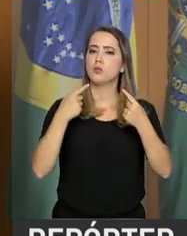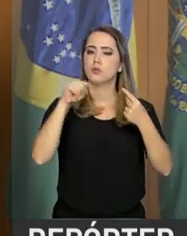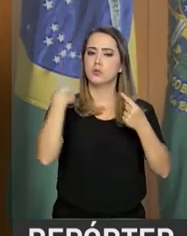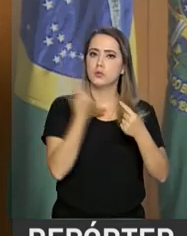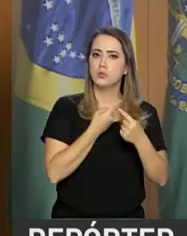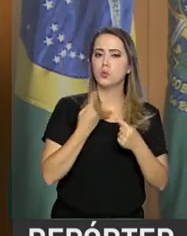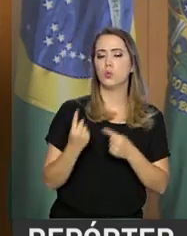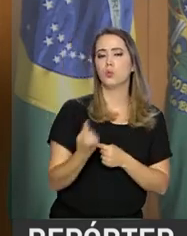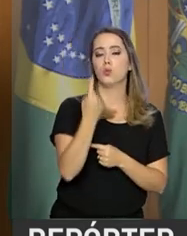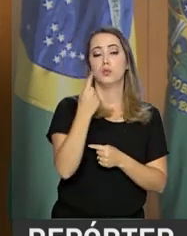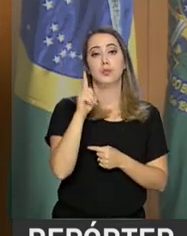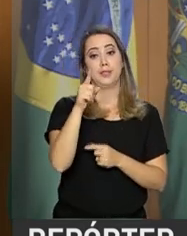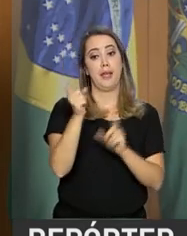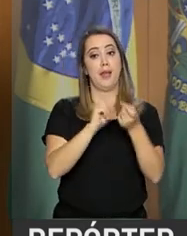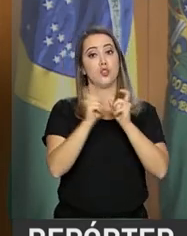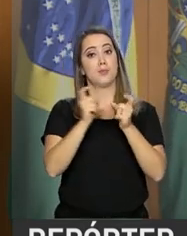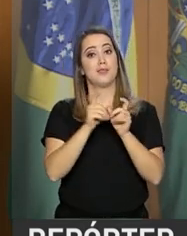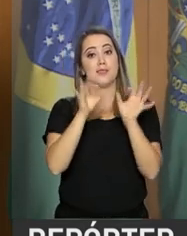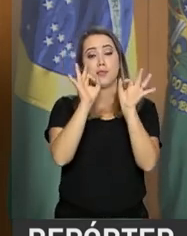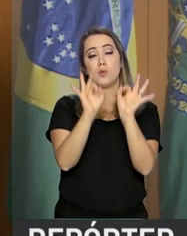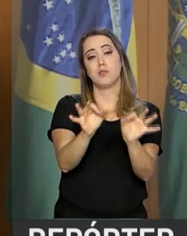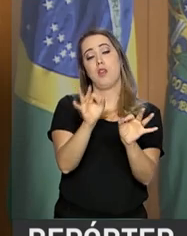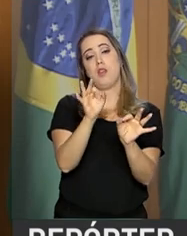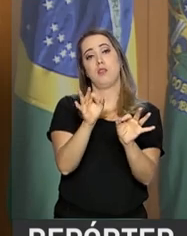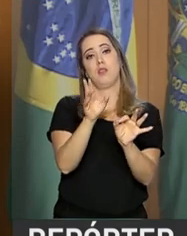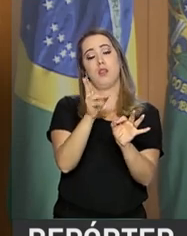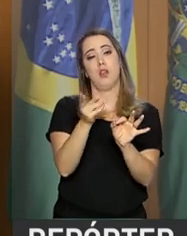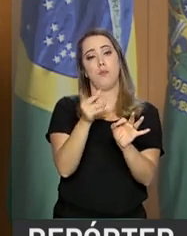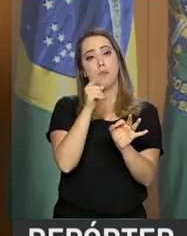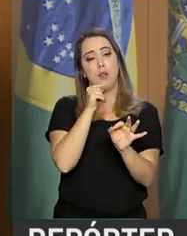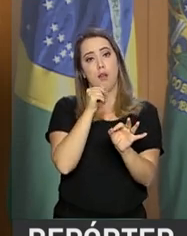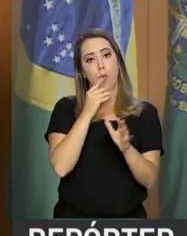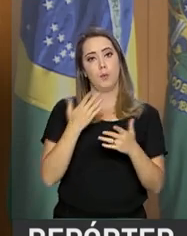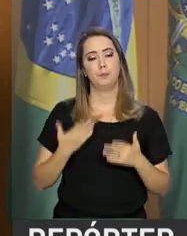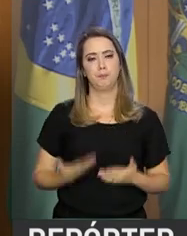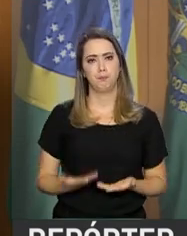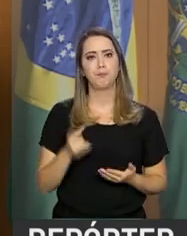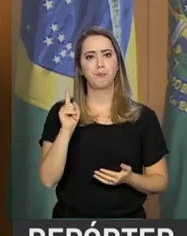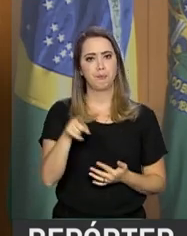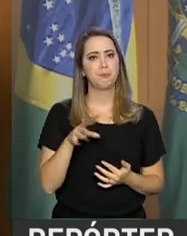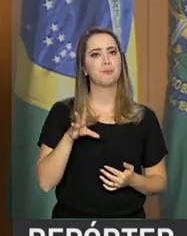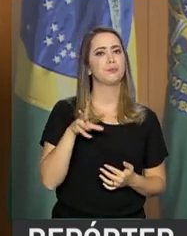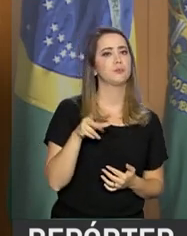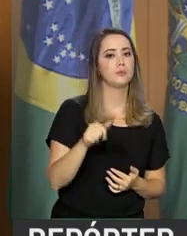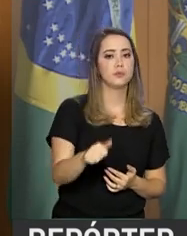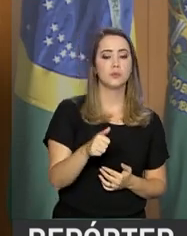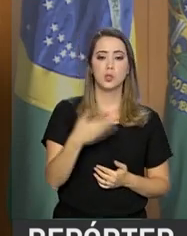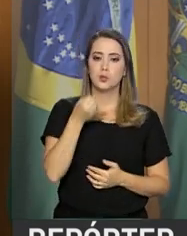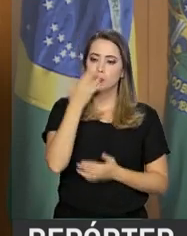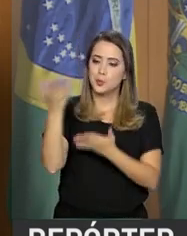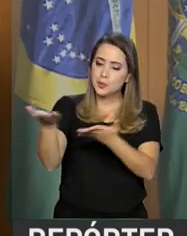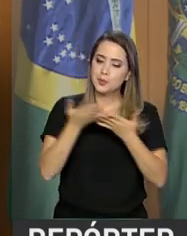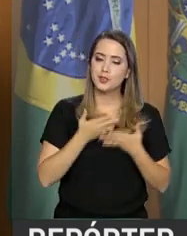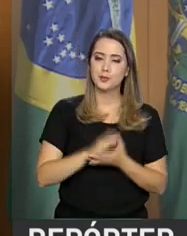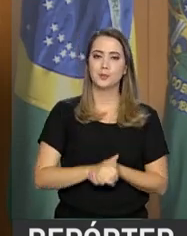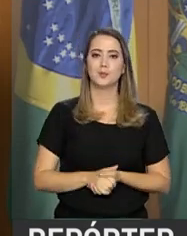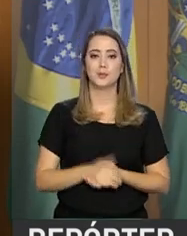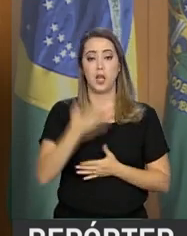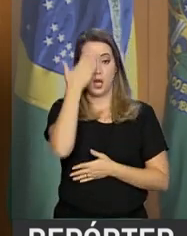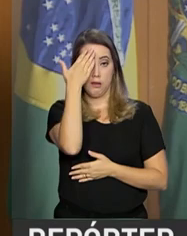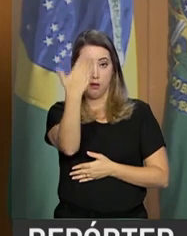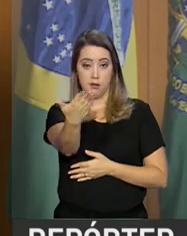comum a gestão sustentável dos recursos hídricos serão todos muito bem vindos